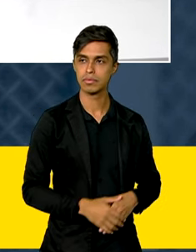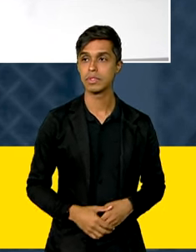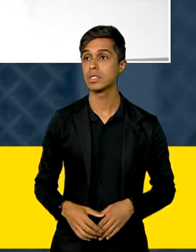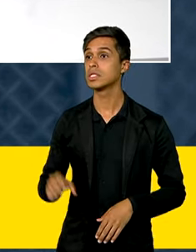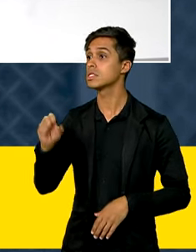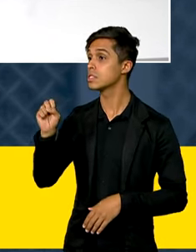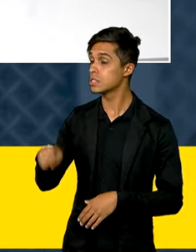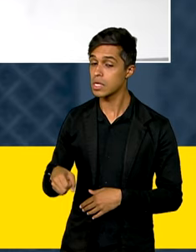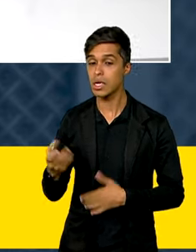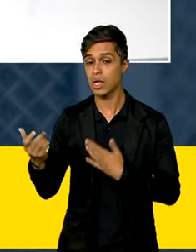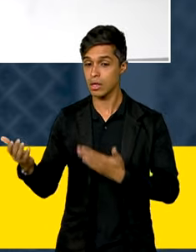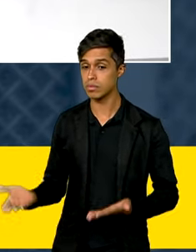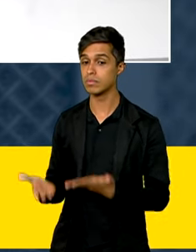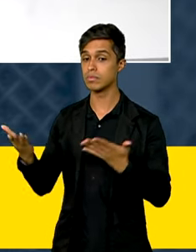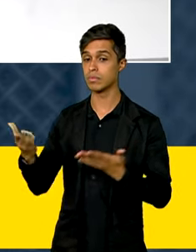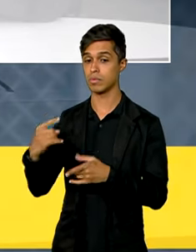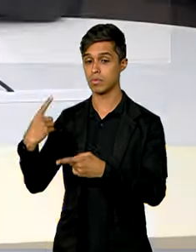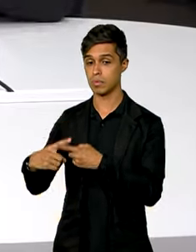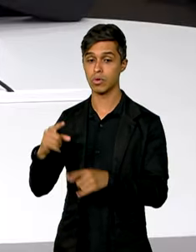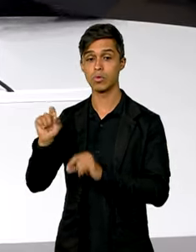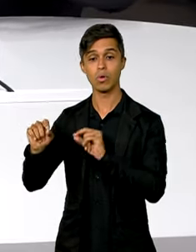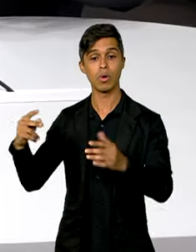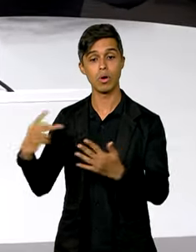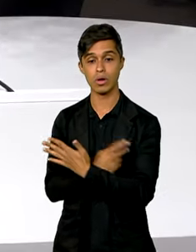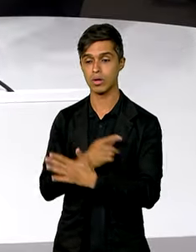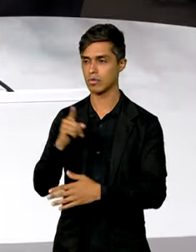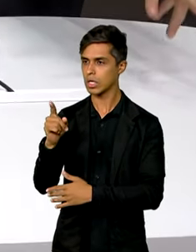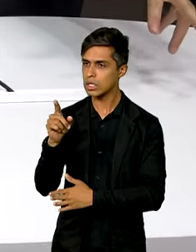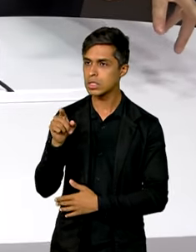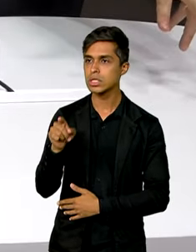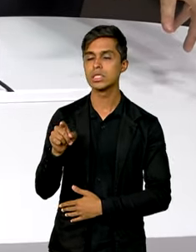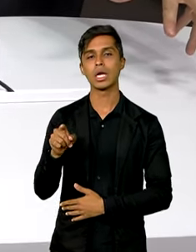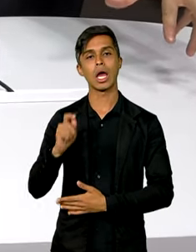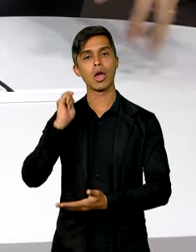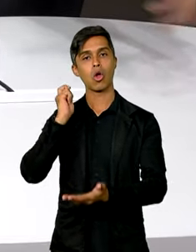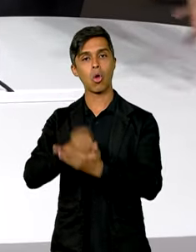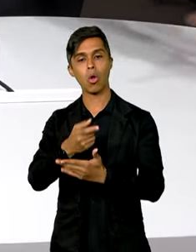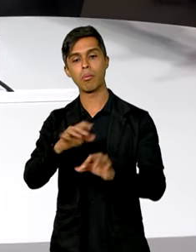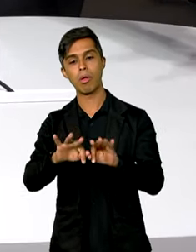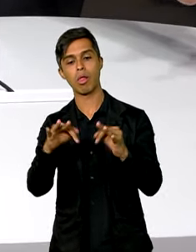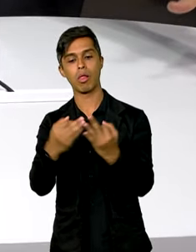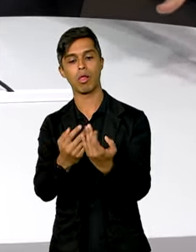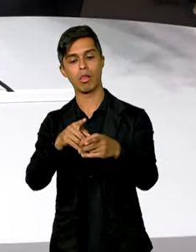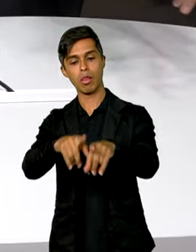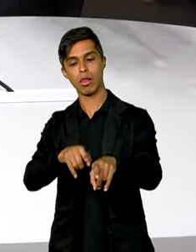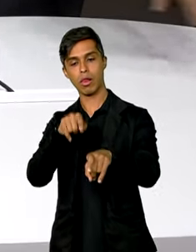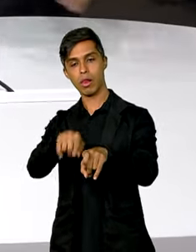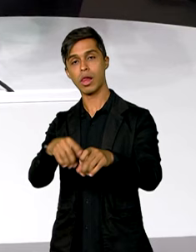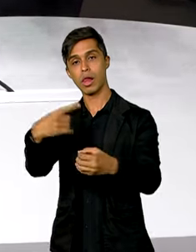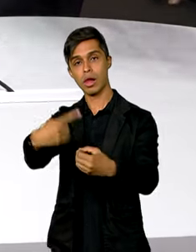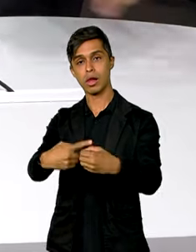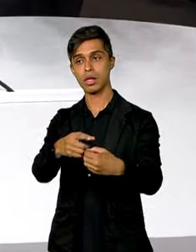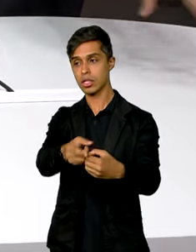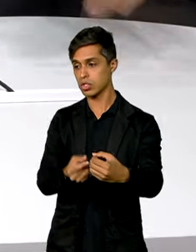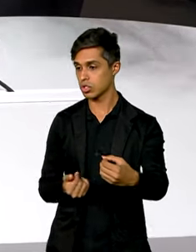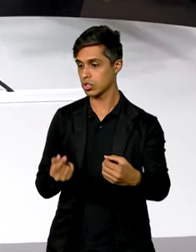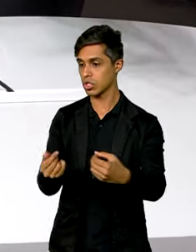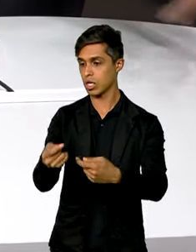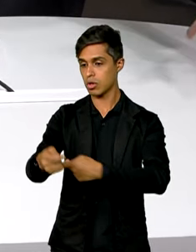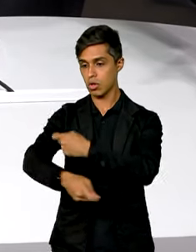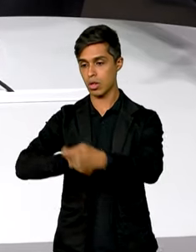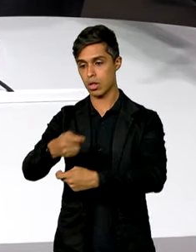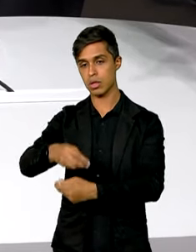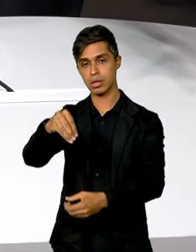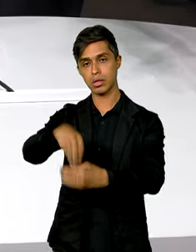Chico, ele estimula porque o que acontece? Você compra daquele agricultor na cidade e aquele dinheiro circula ali